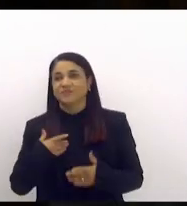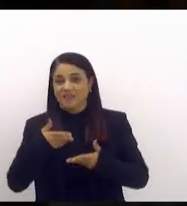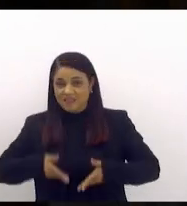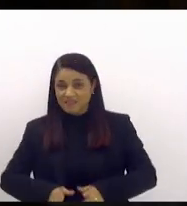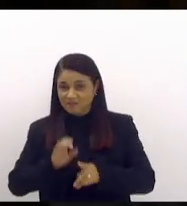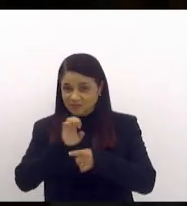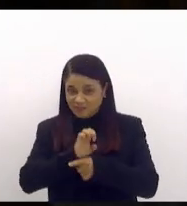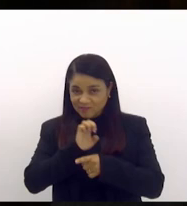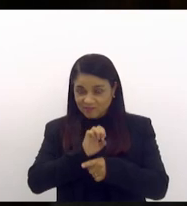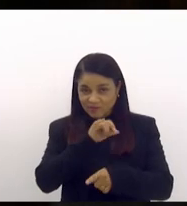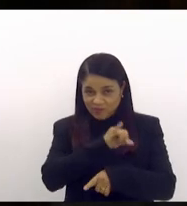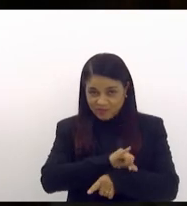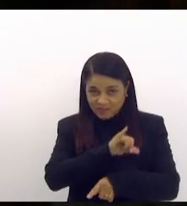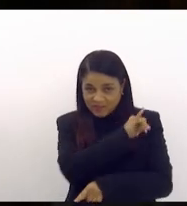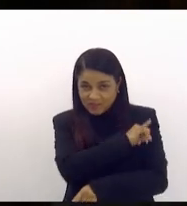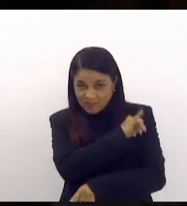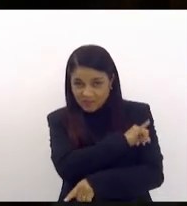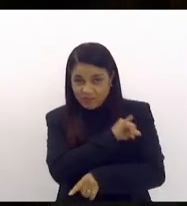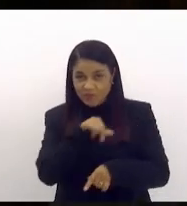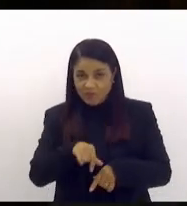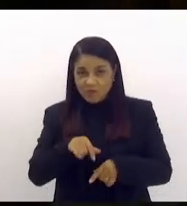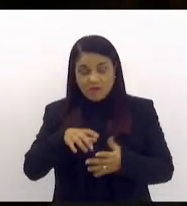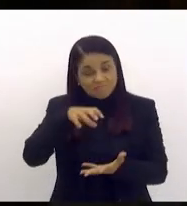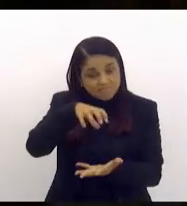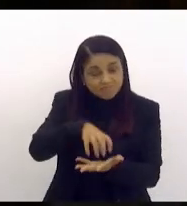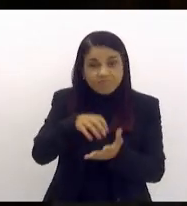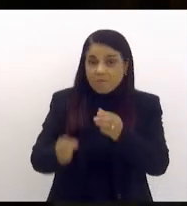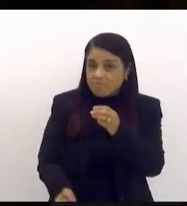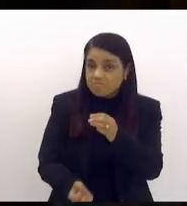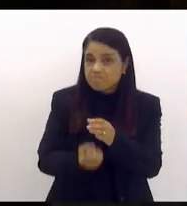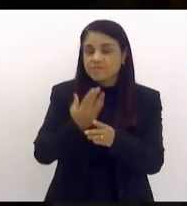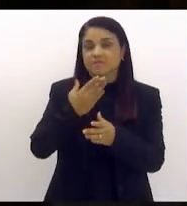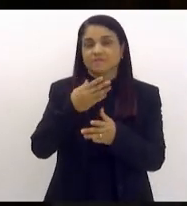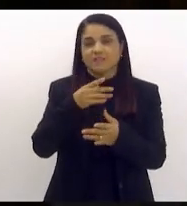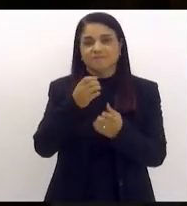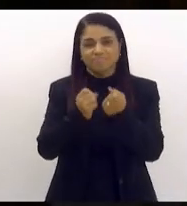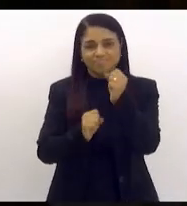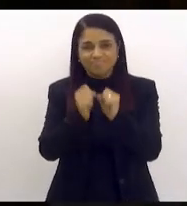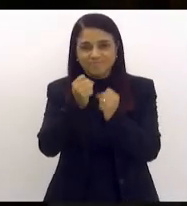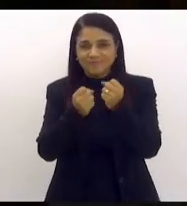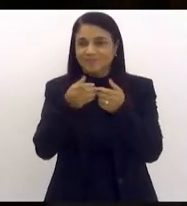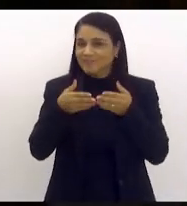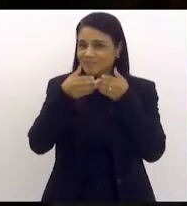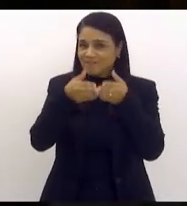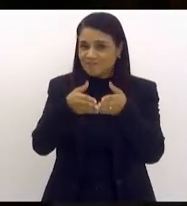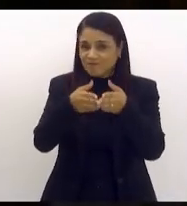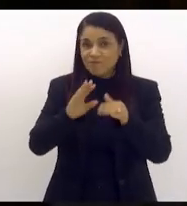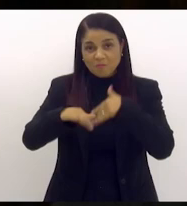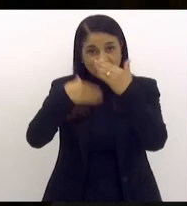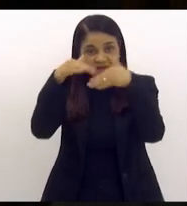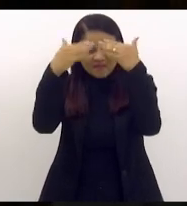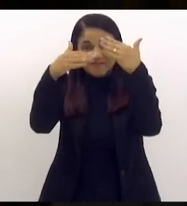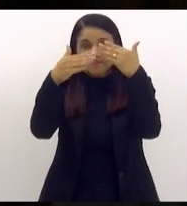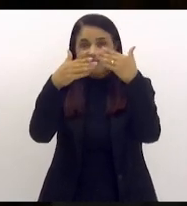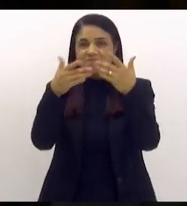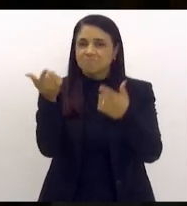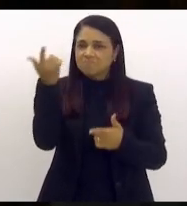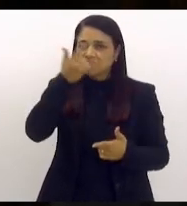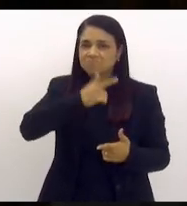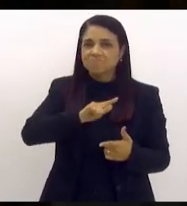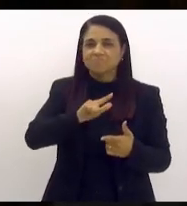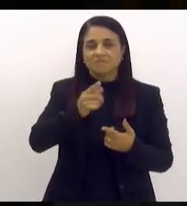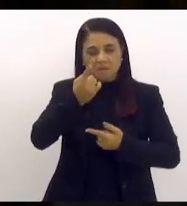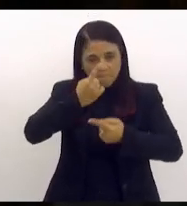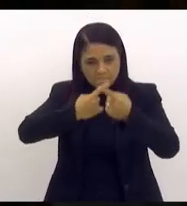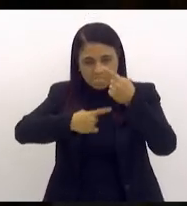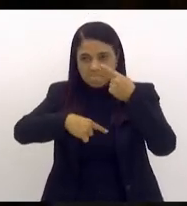do Rio que é o estado berço da indústria naval aqui nós vamos crescer e aqui nós vamos voltar a Gerar a a a